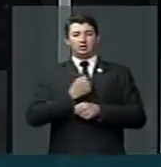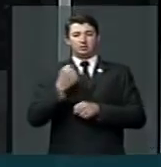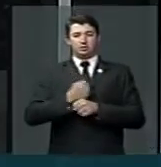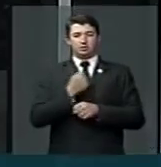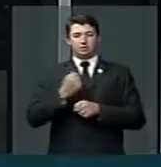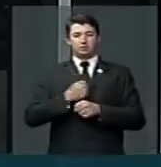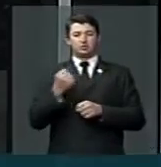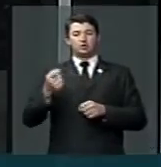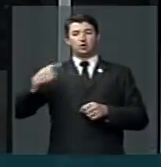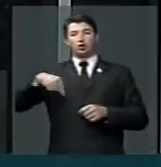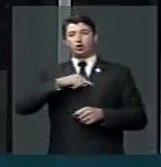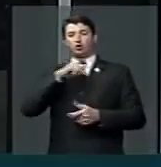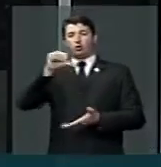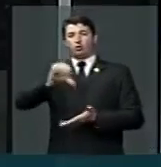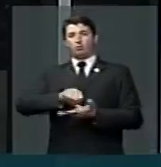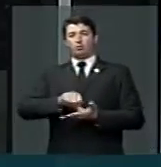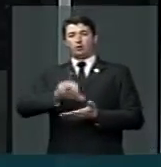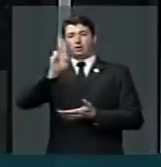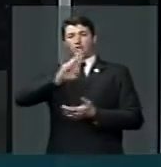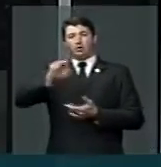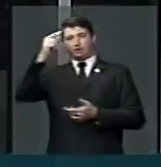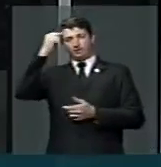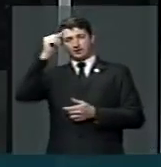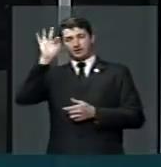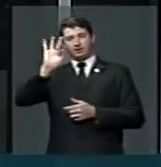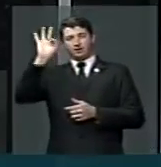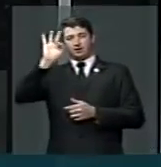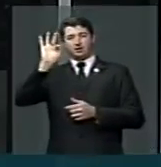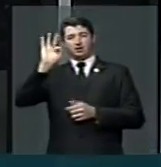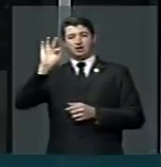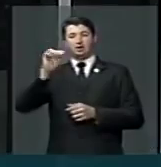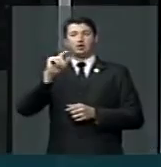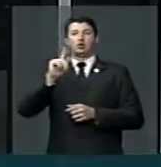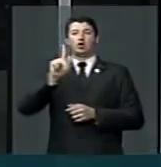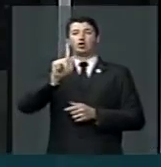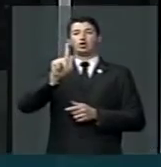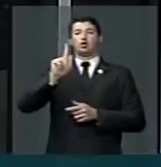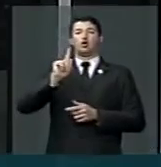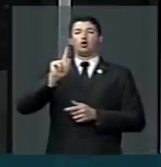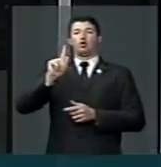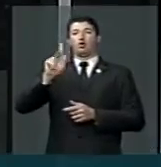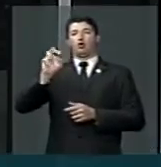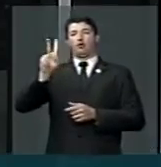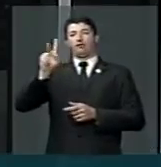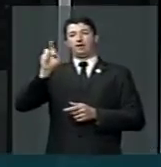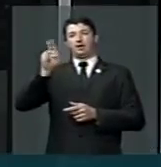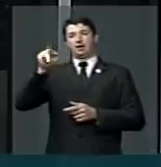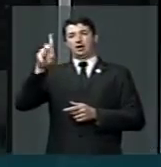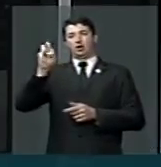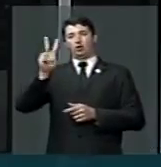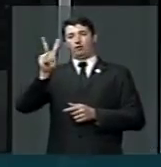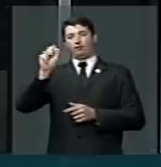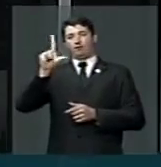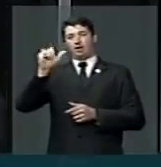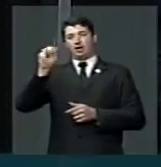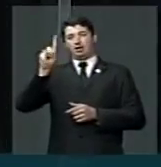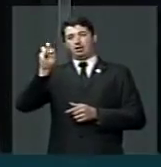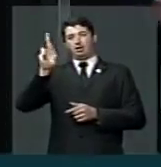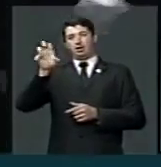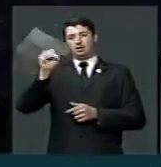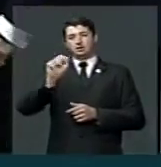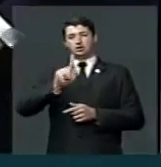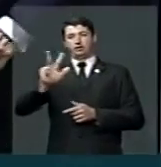do nosso polo da Universidade Federal em Governador Valadares. Esse polo é uma extensão